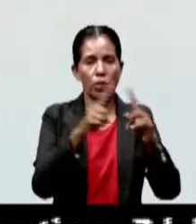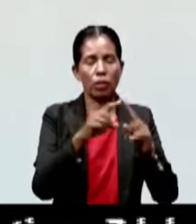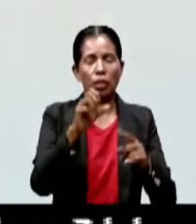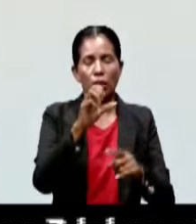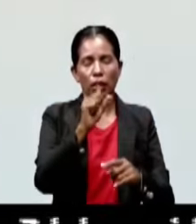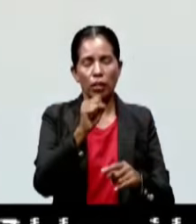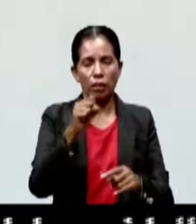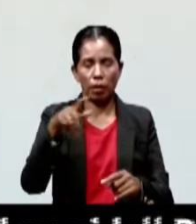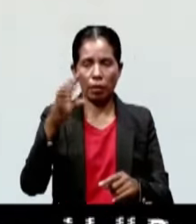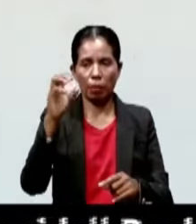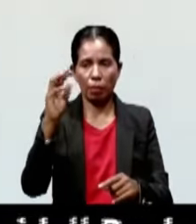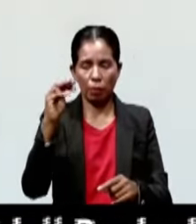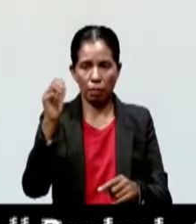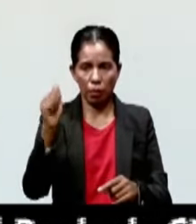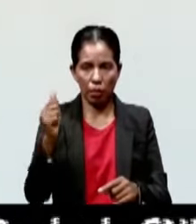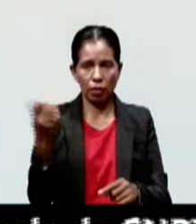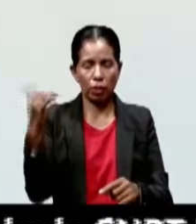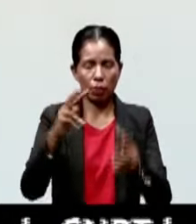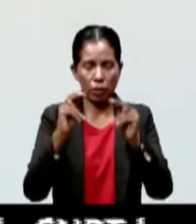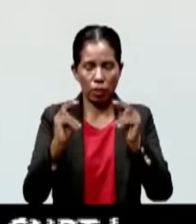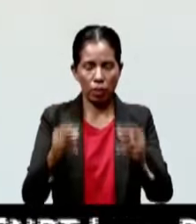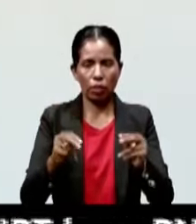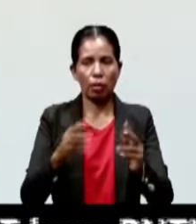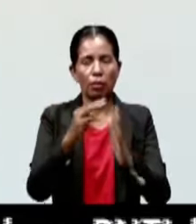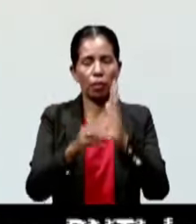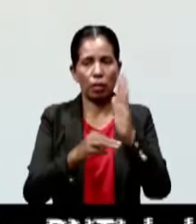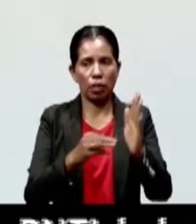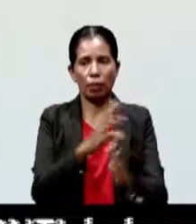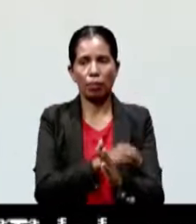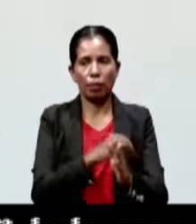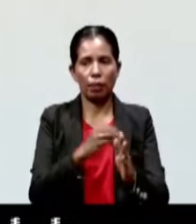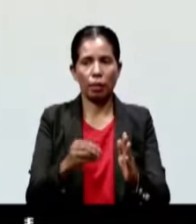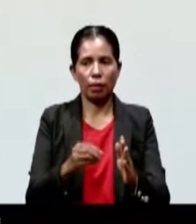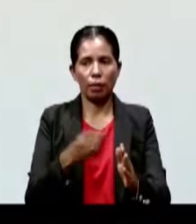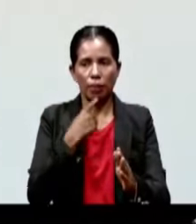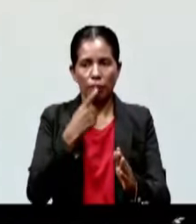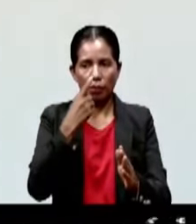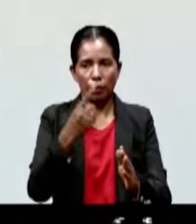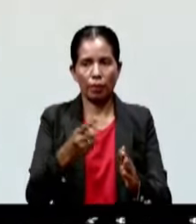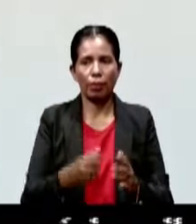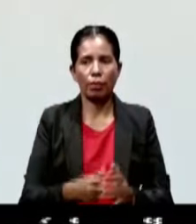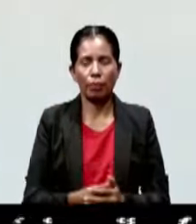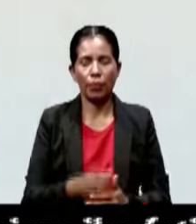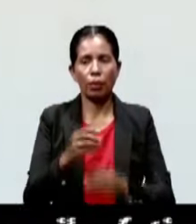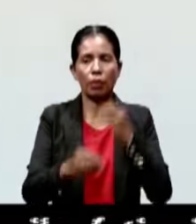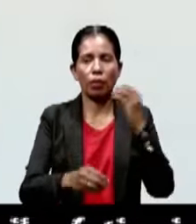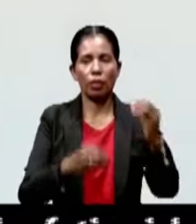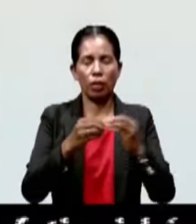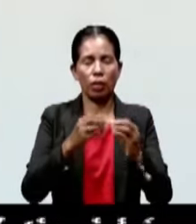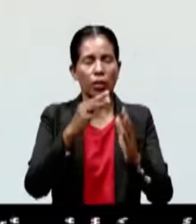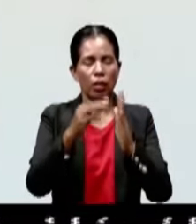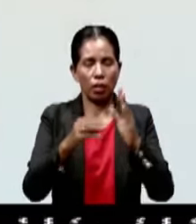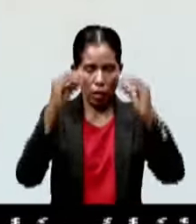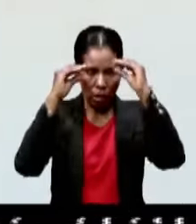sira precisa a metodologia natural. Nebe maka autor crescen di angkata metodologia